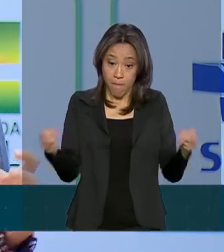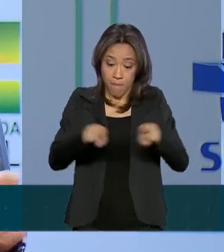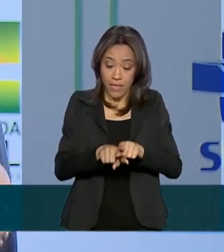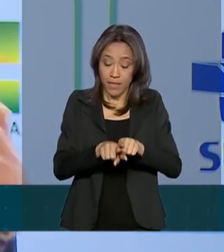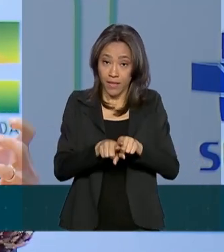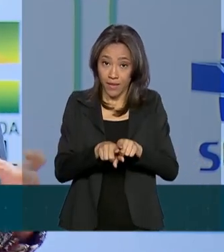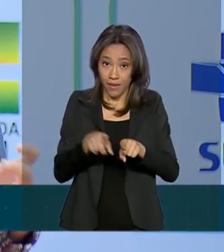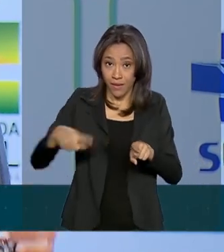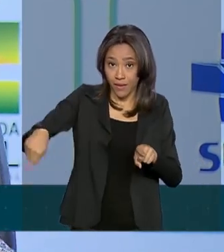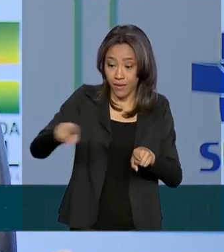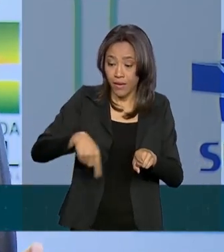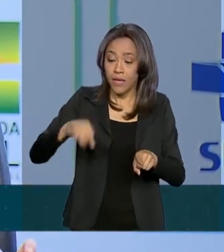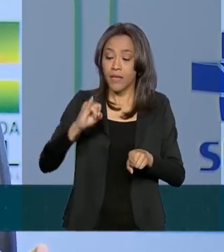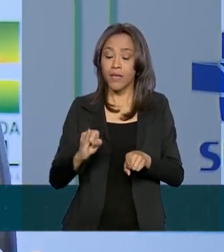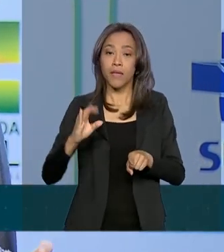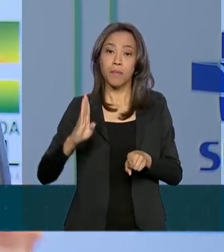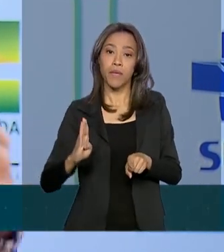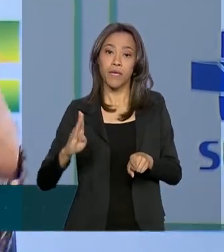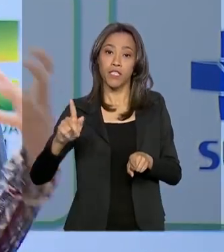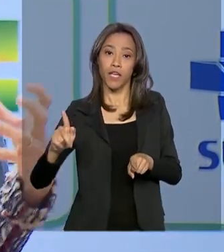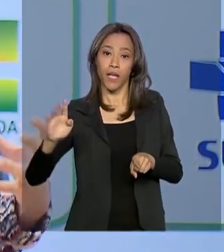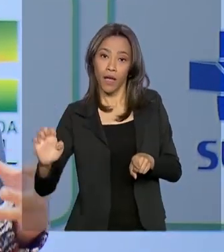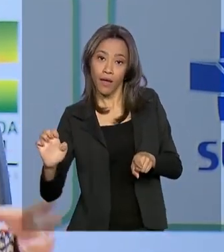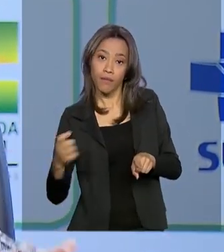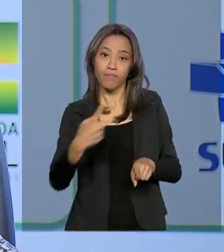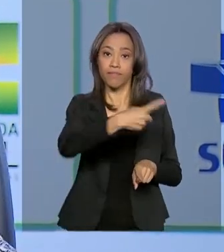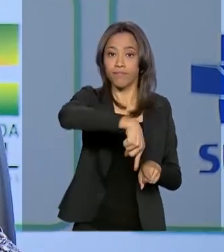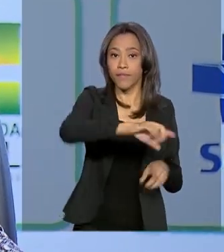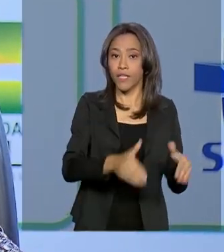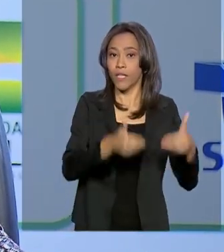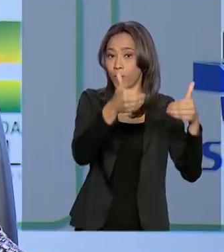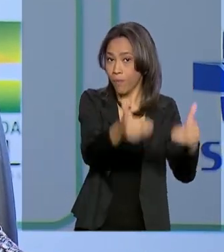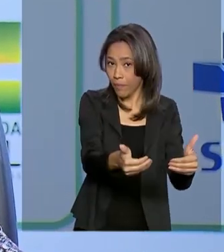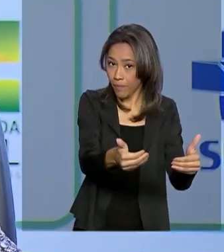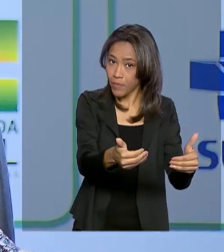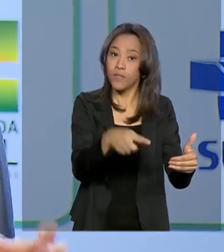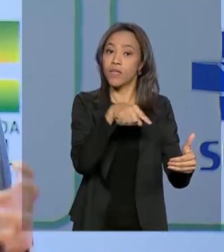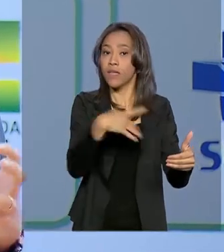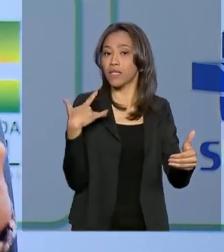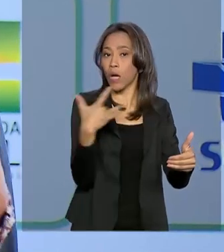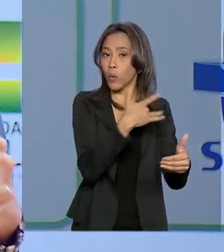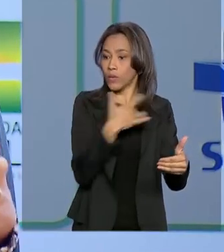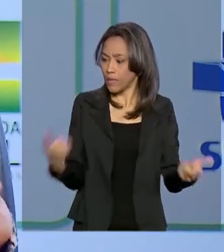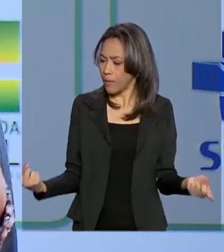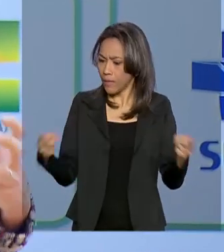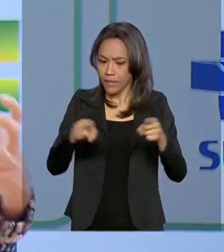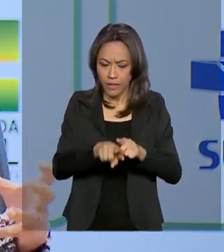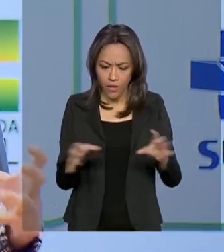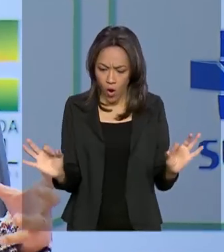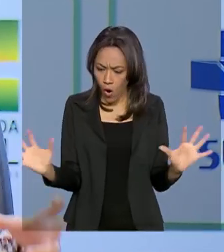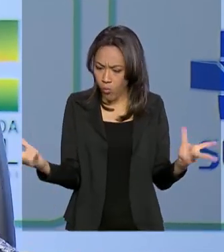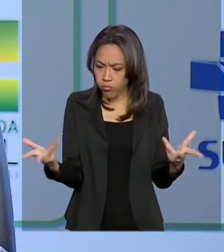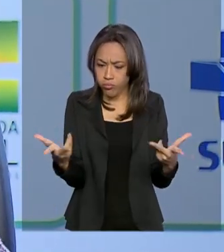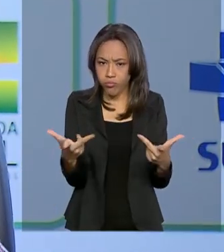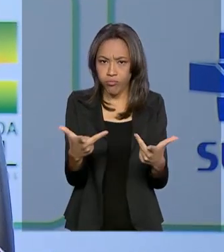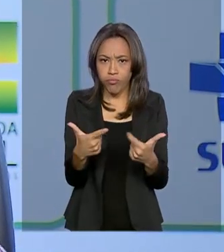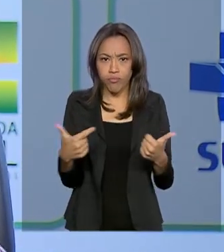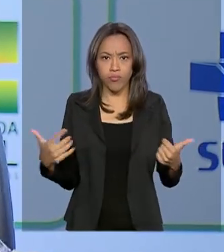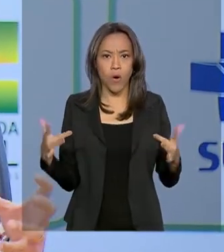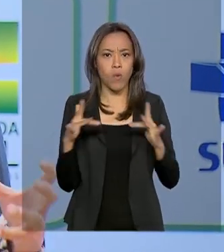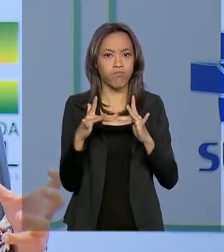sinergia entre ministérios, entre instituições. E ela visa uma sinergia orçamentária